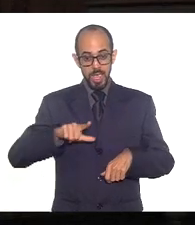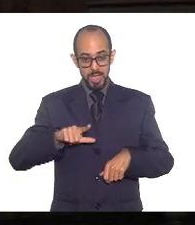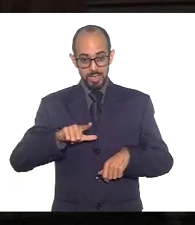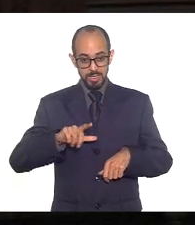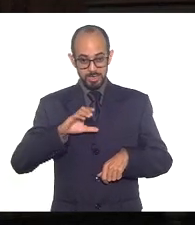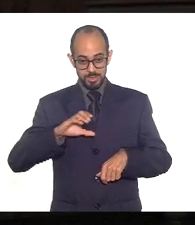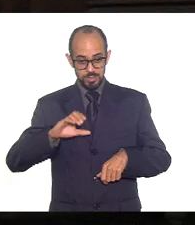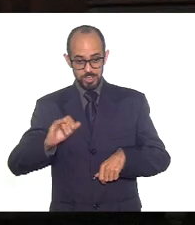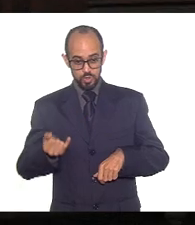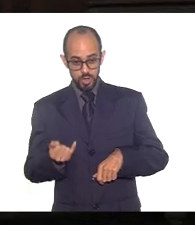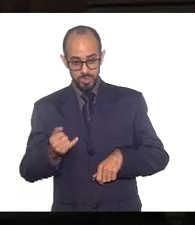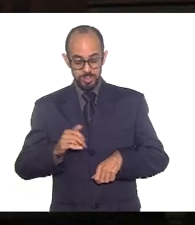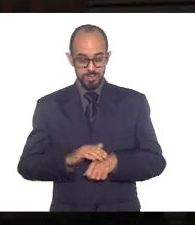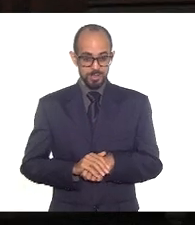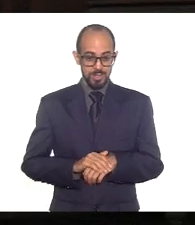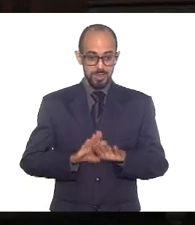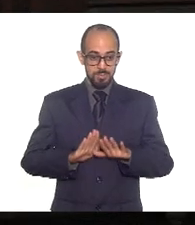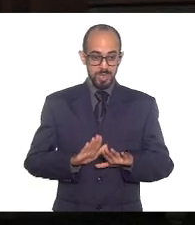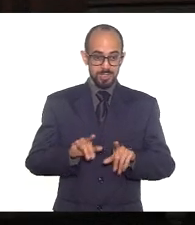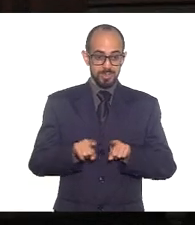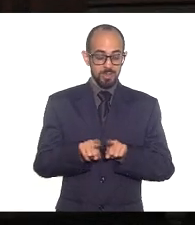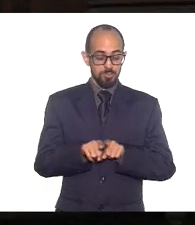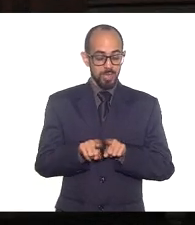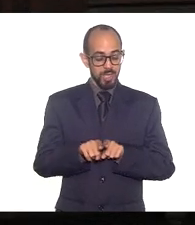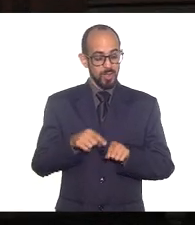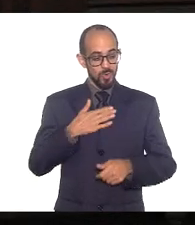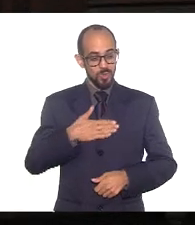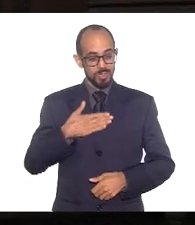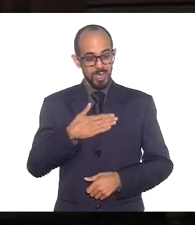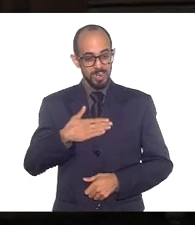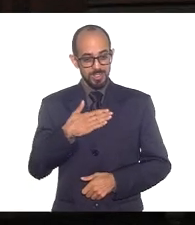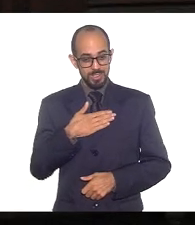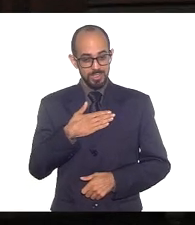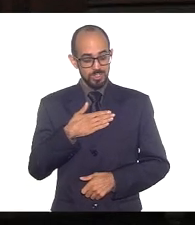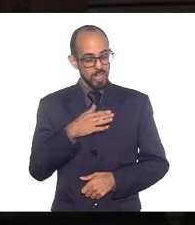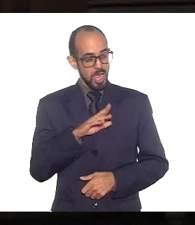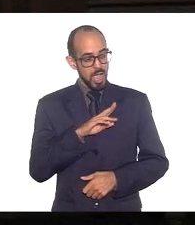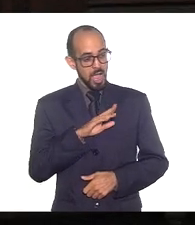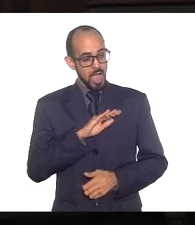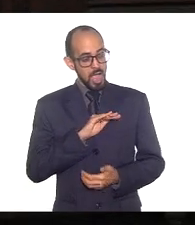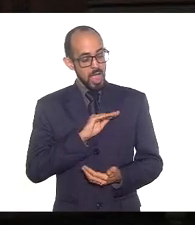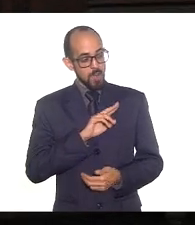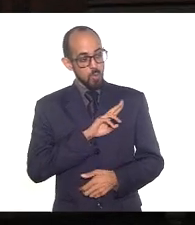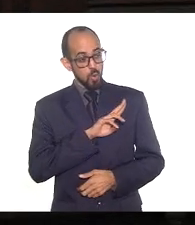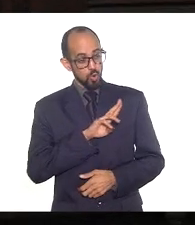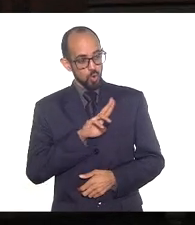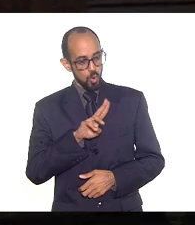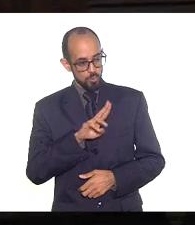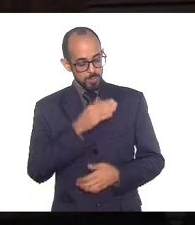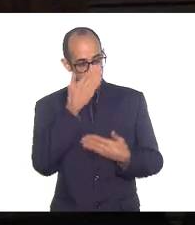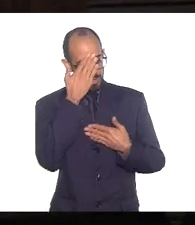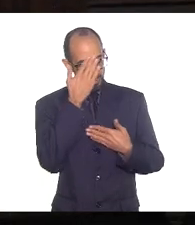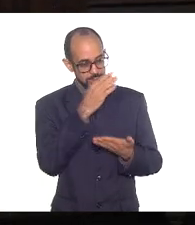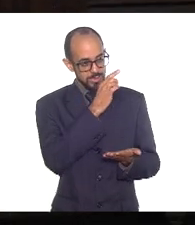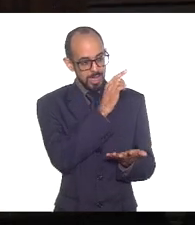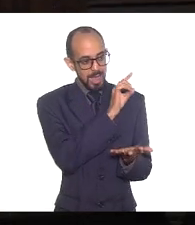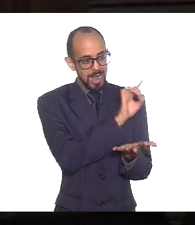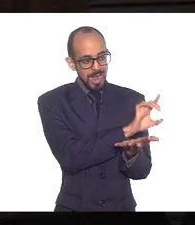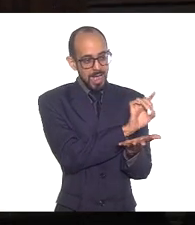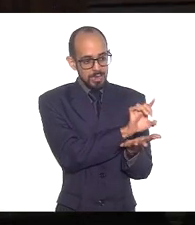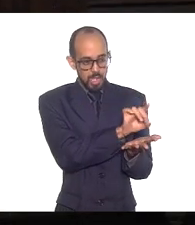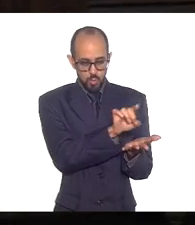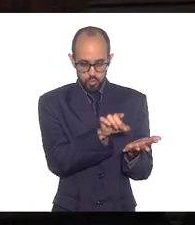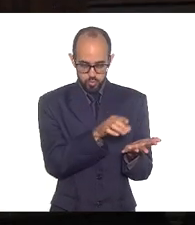concluir eu gostaria de agradecer nominalmente um a um É